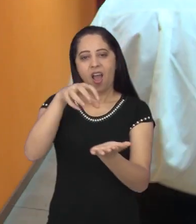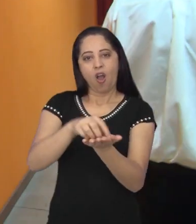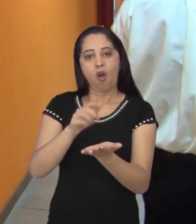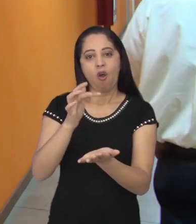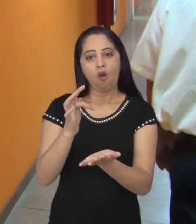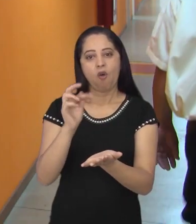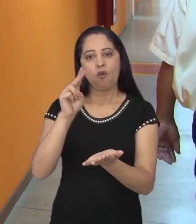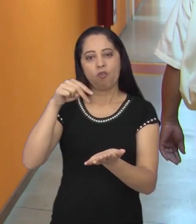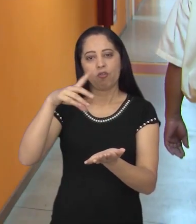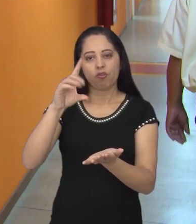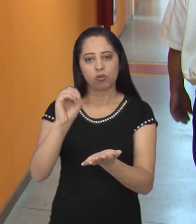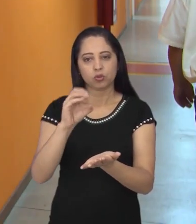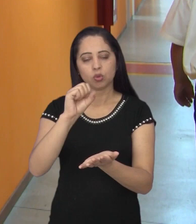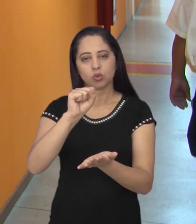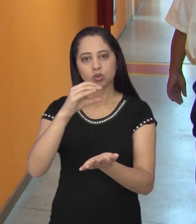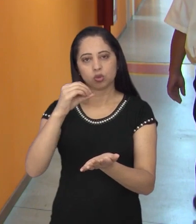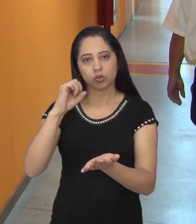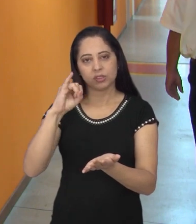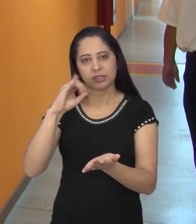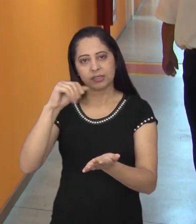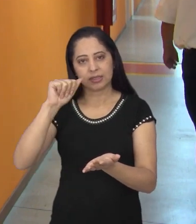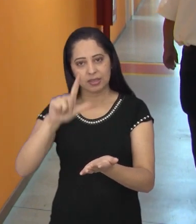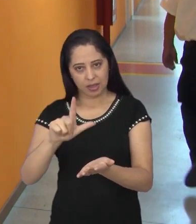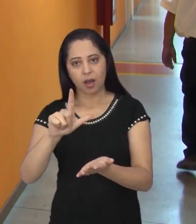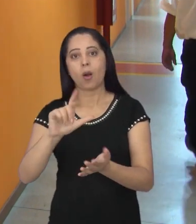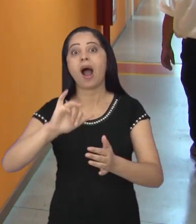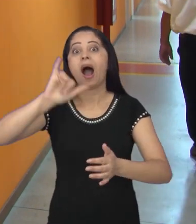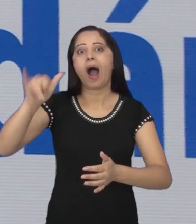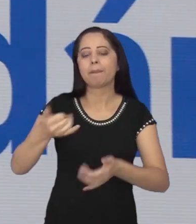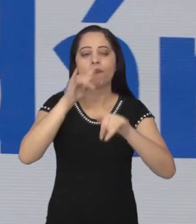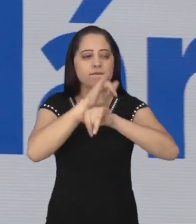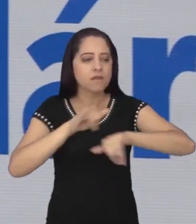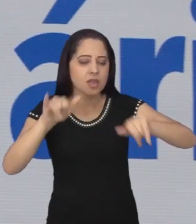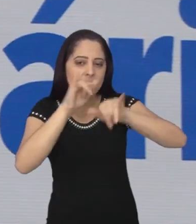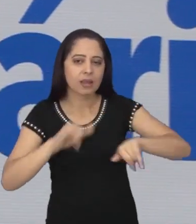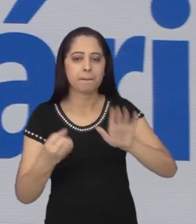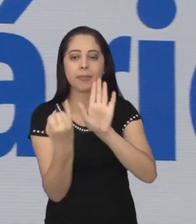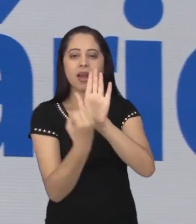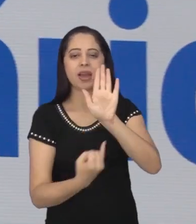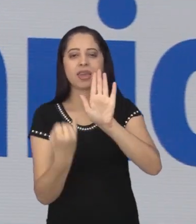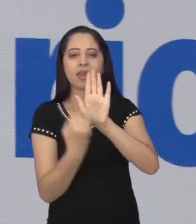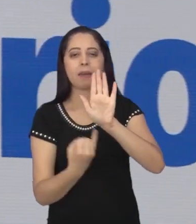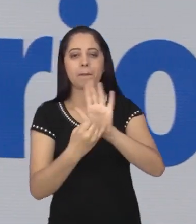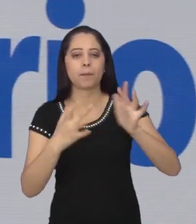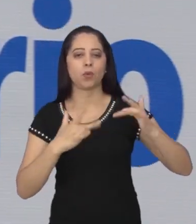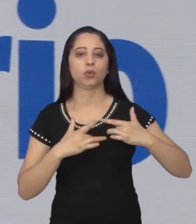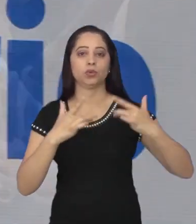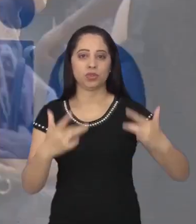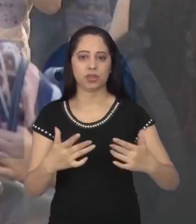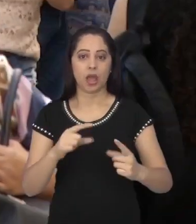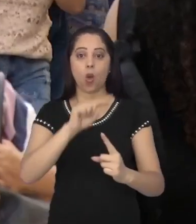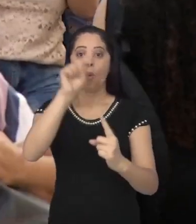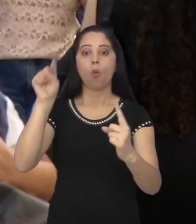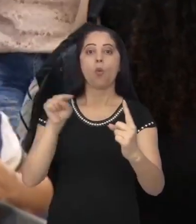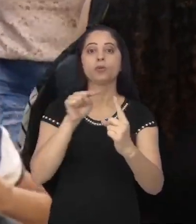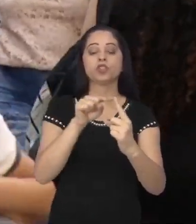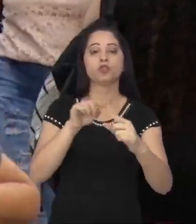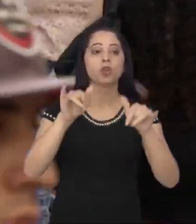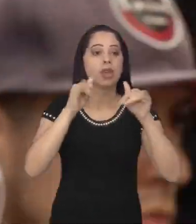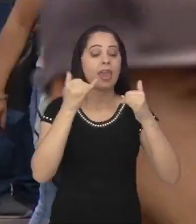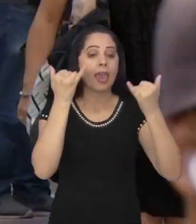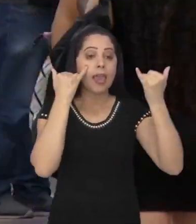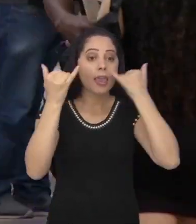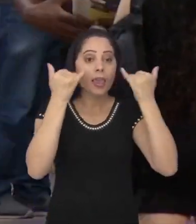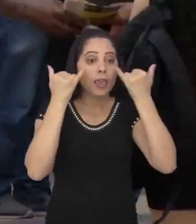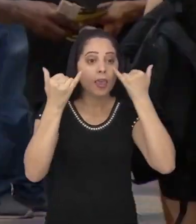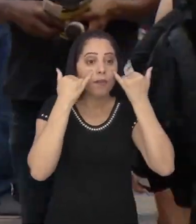Fundo Social aproveita esse período para impulsionar a campanha Imposto Solidário. A meta é informar a população sobre